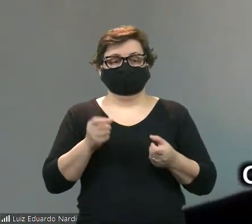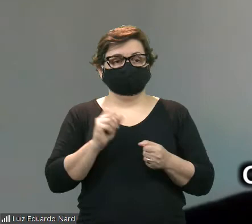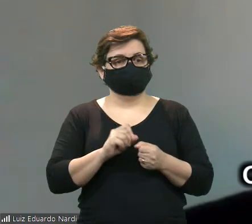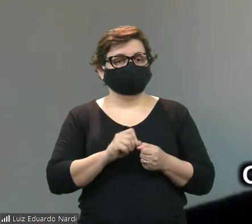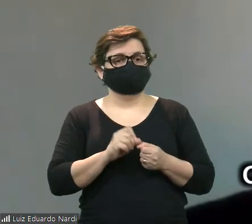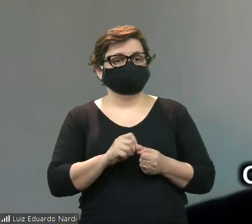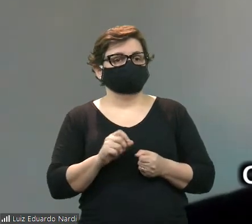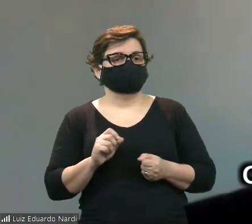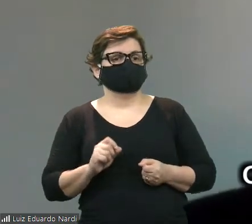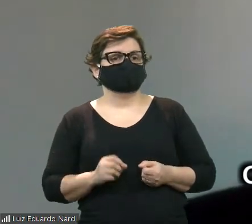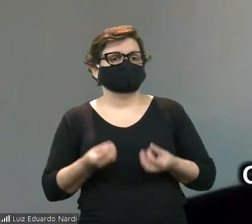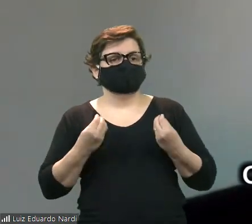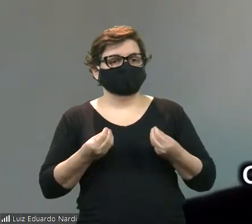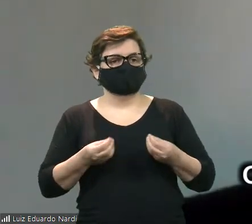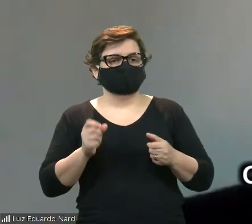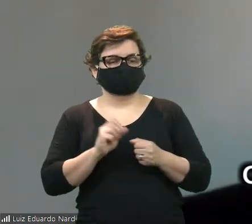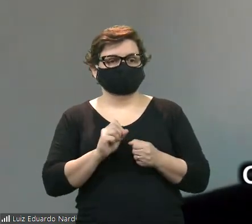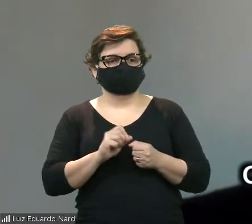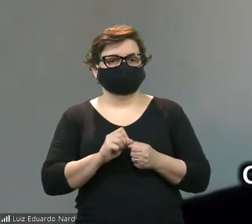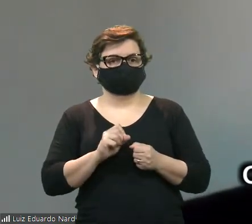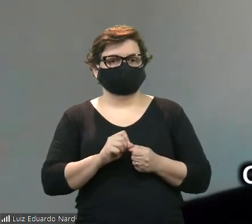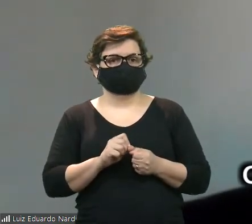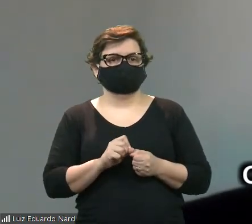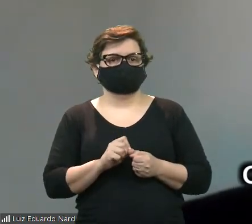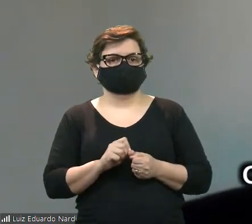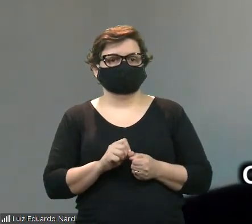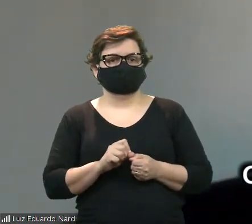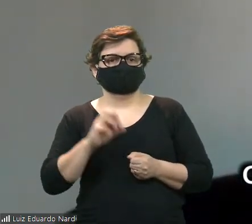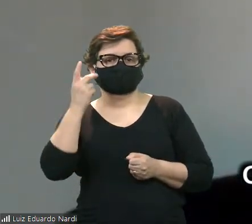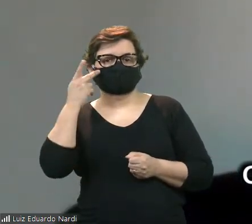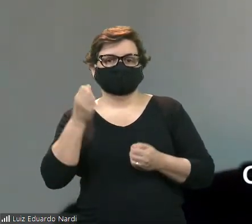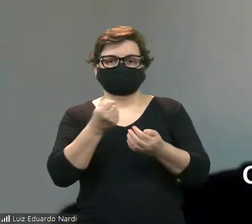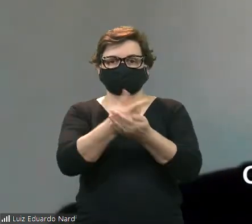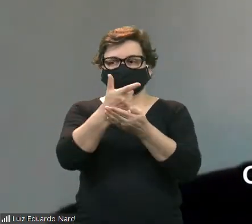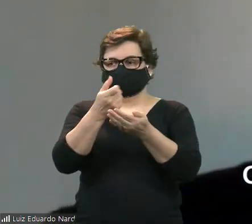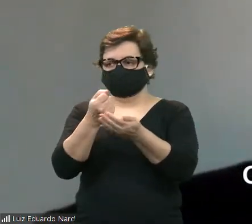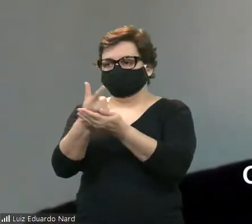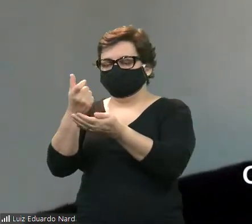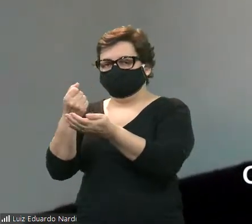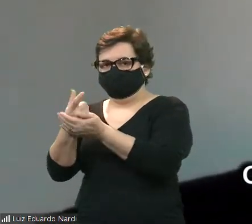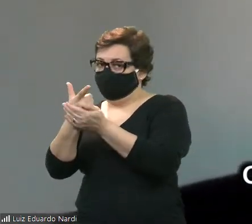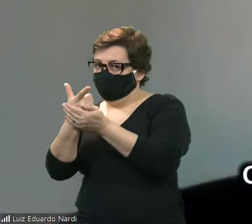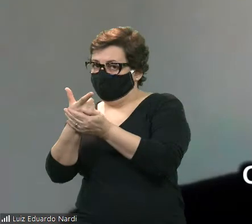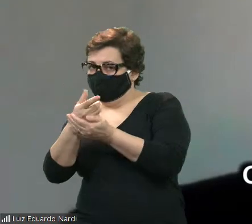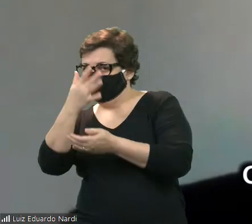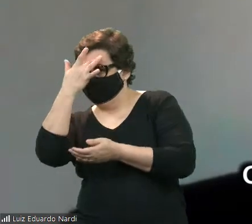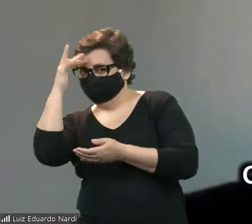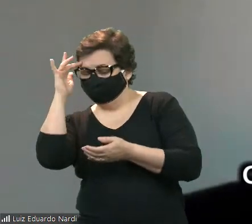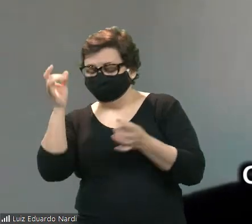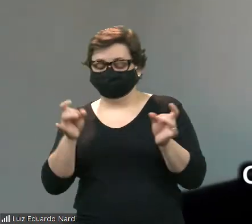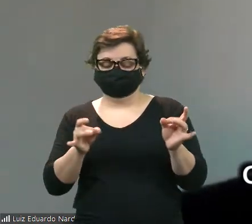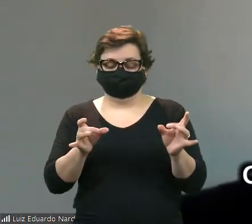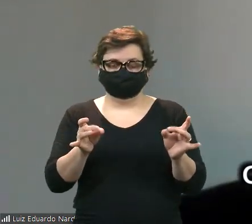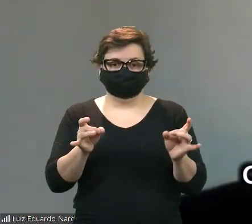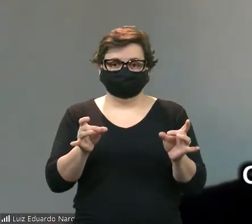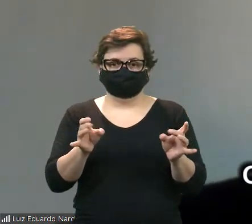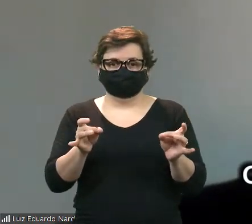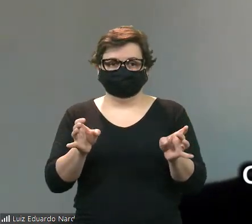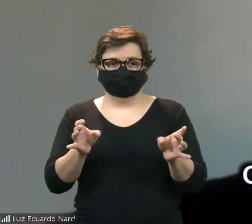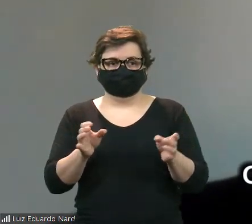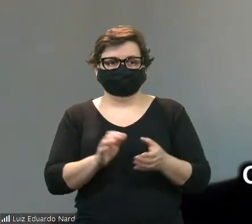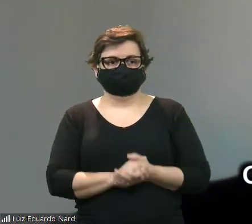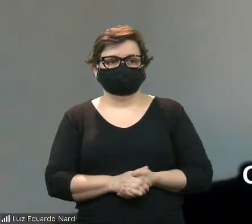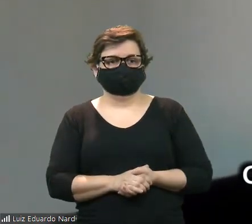que critério vai adotar para pagar os seus fornecedores, qual é a